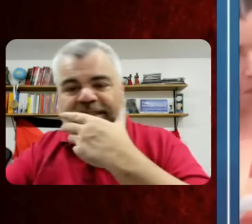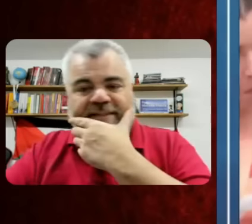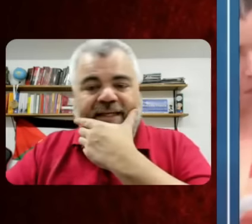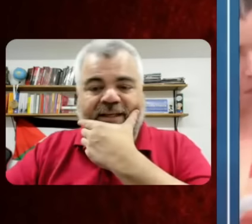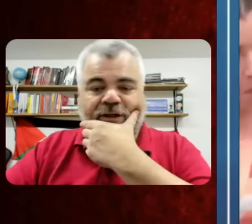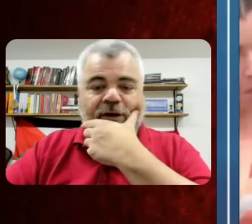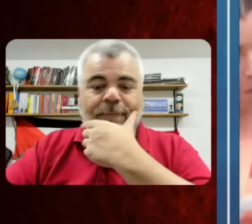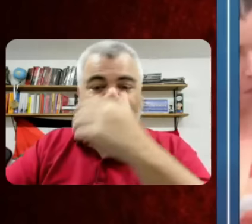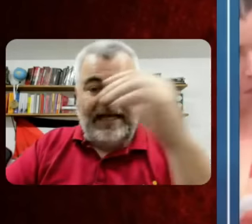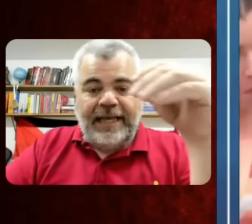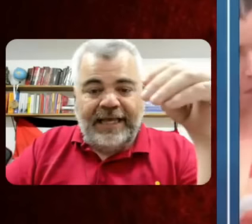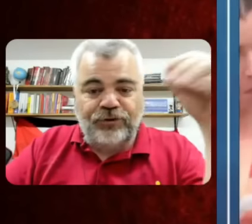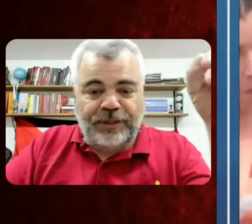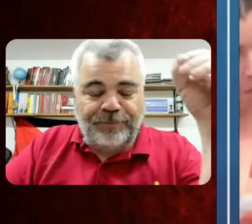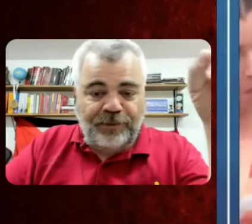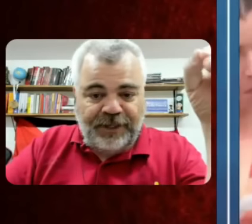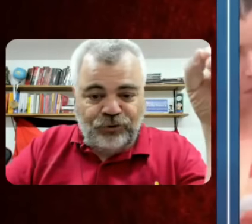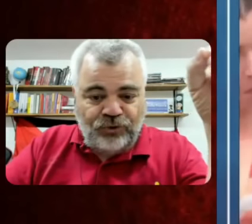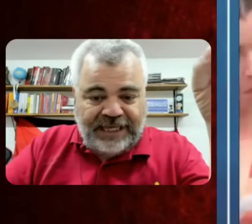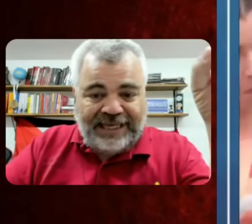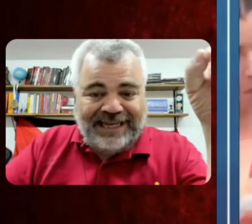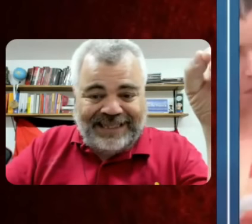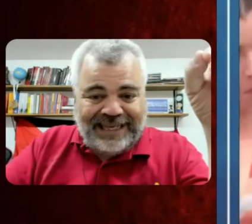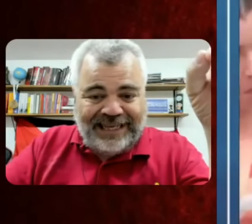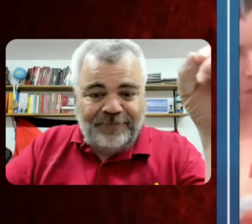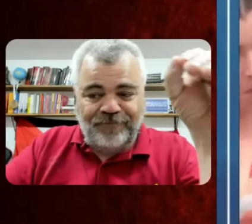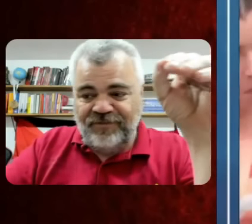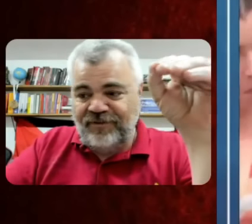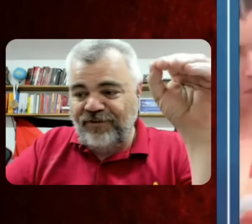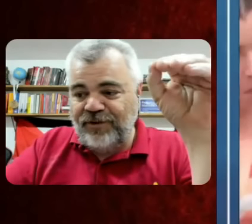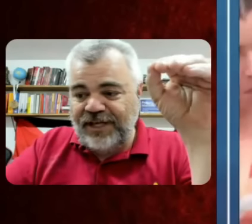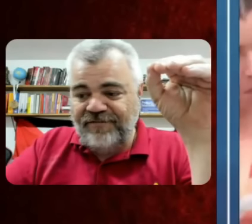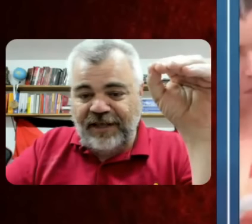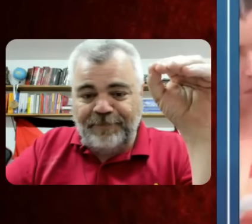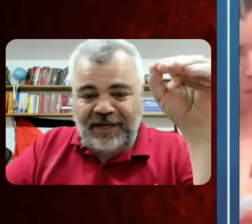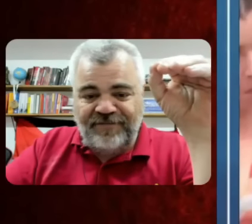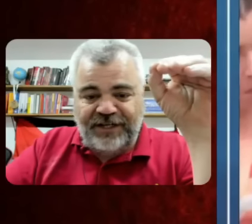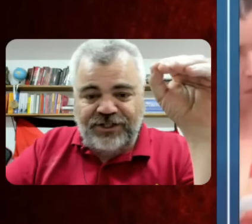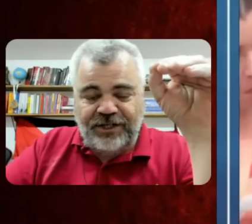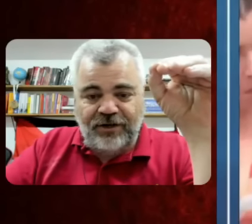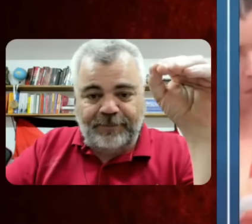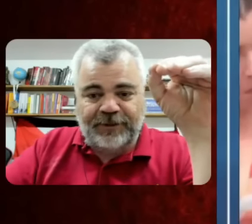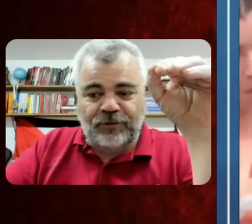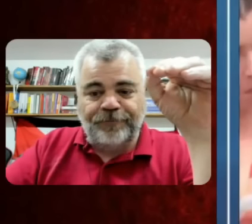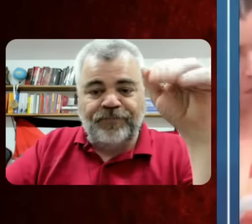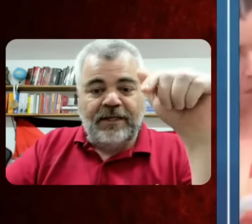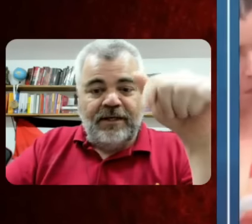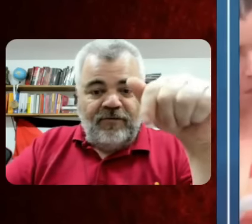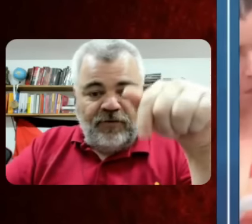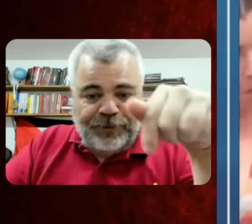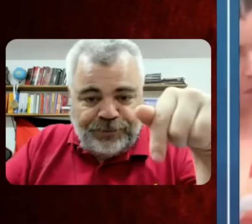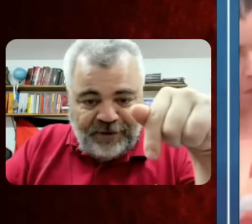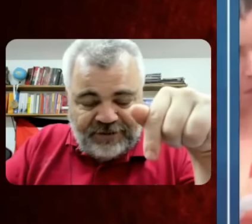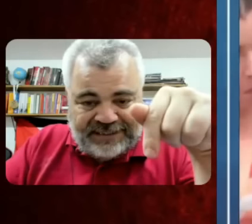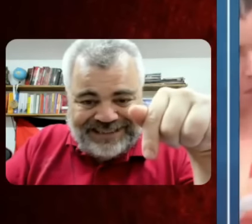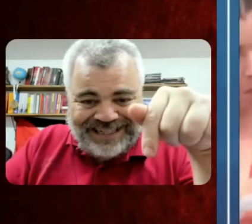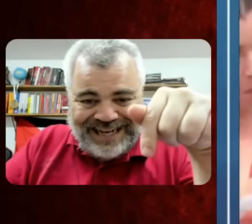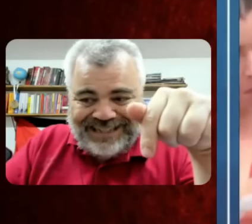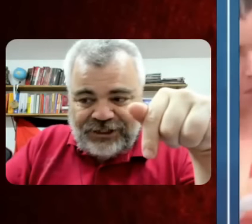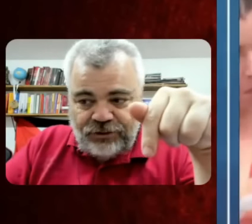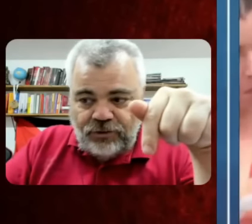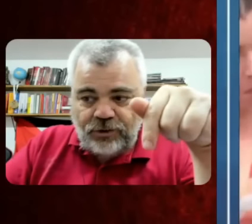a gente vai trazer aqui ó é do depoimento do Kim katagiri vamos ver o que que vem pela frente aqui ó pessoal vou pedir para